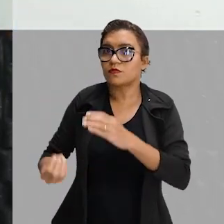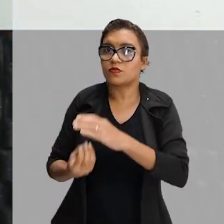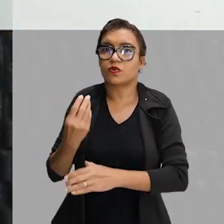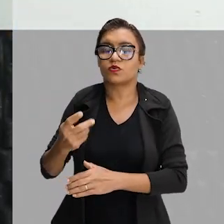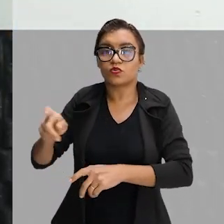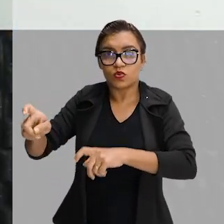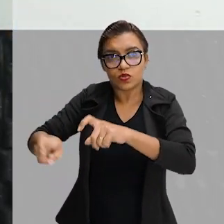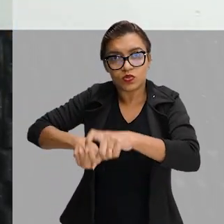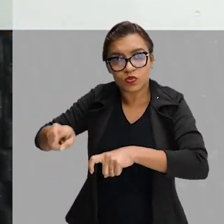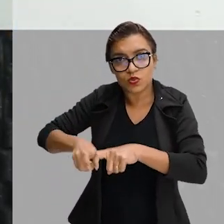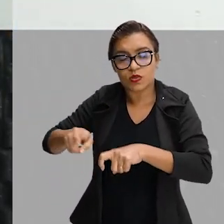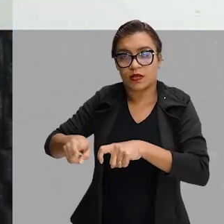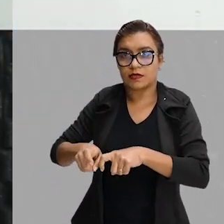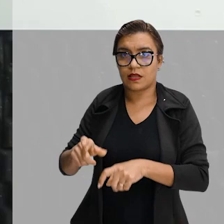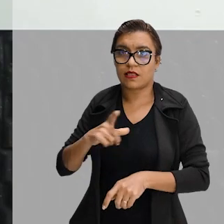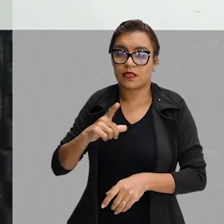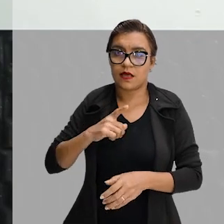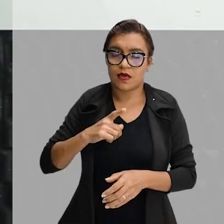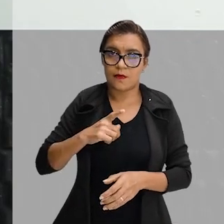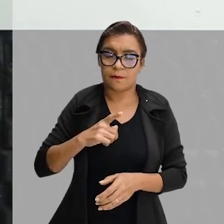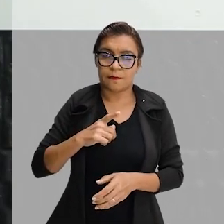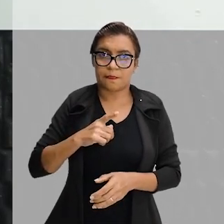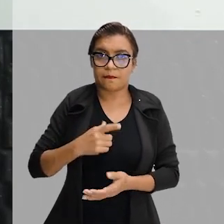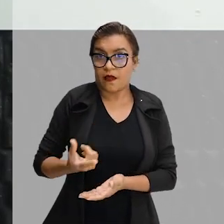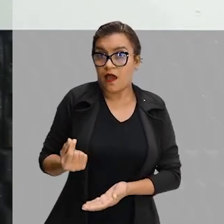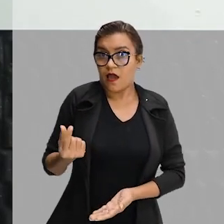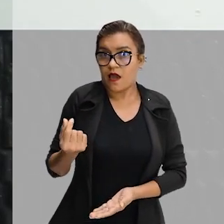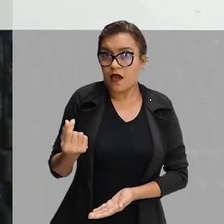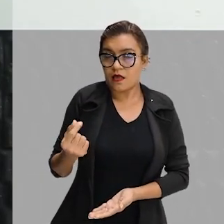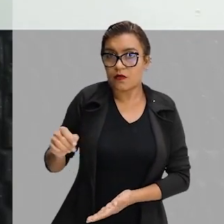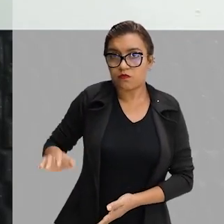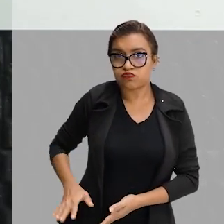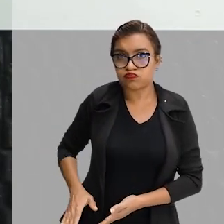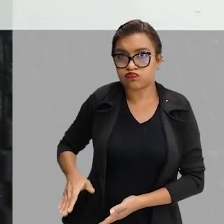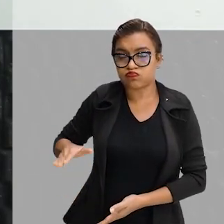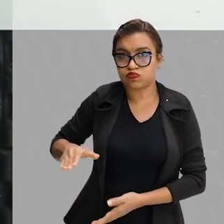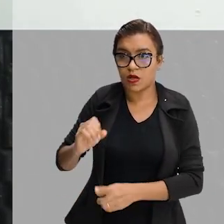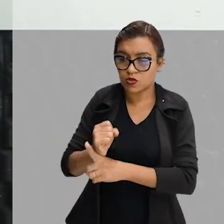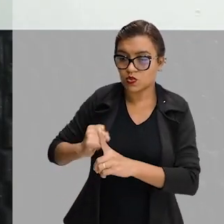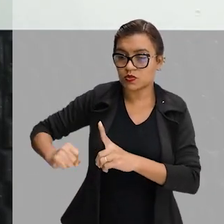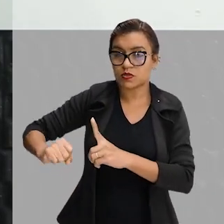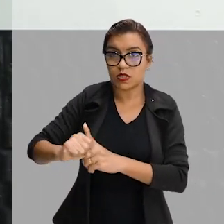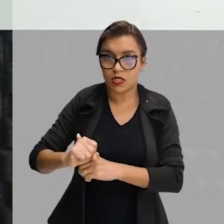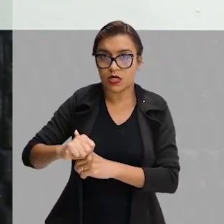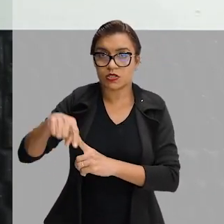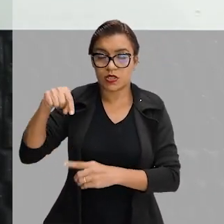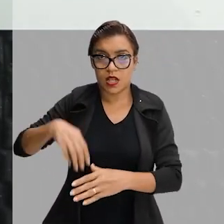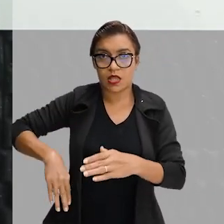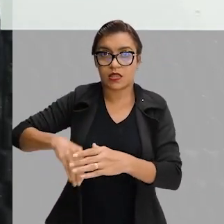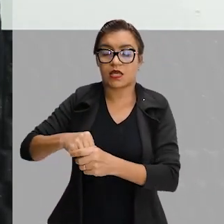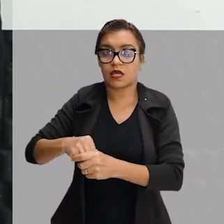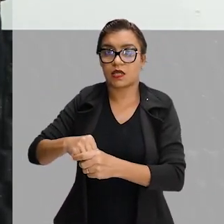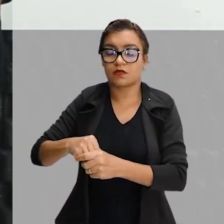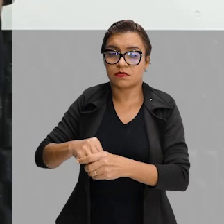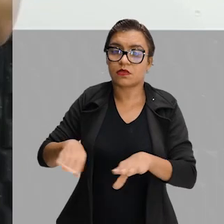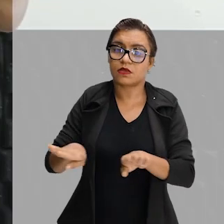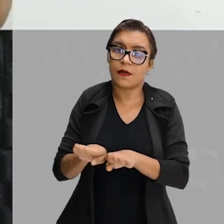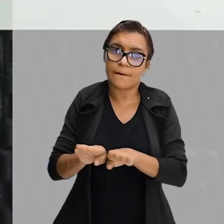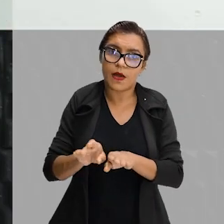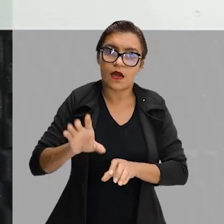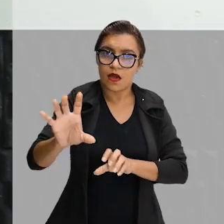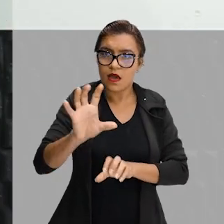de renda. A concentração de renda em torno da sociedade e a concentração de renda em torno das